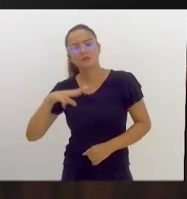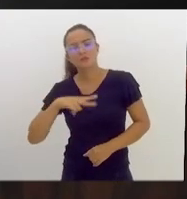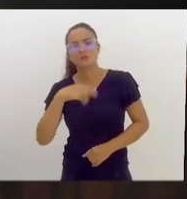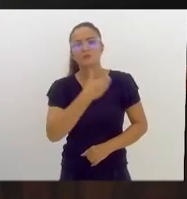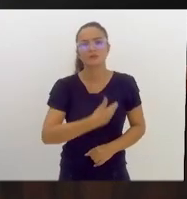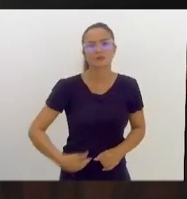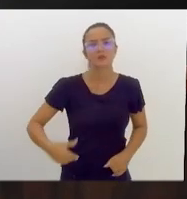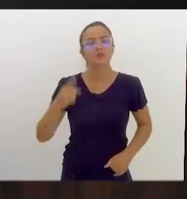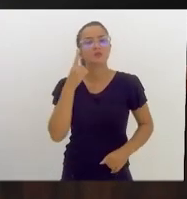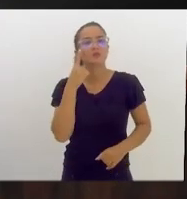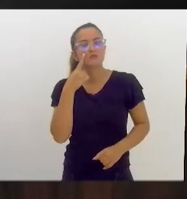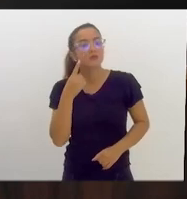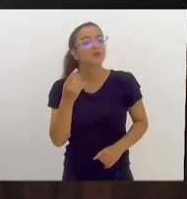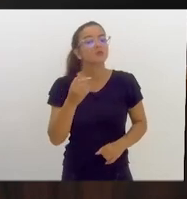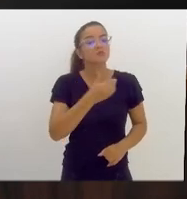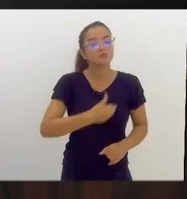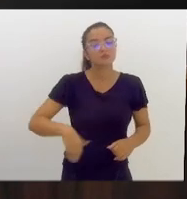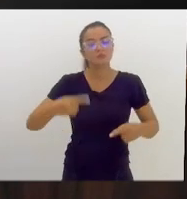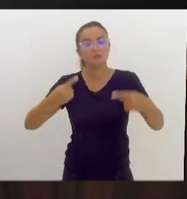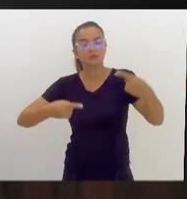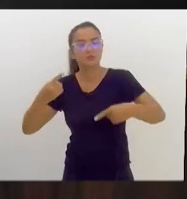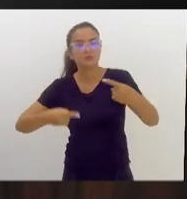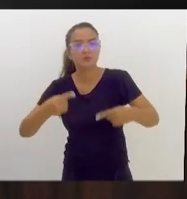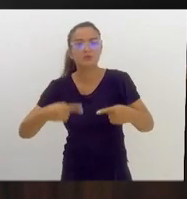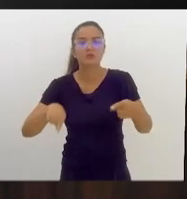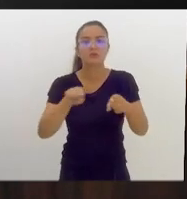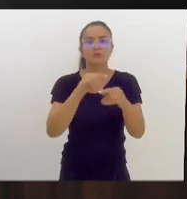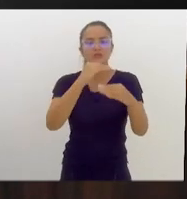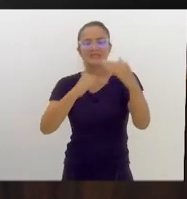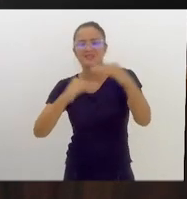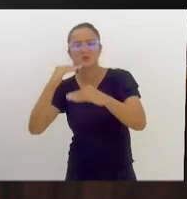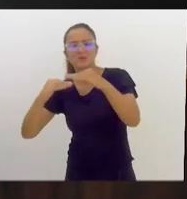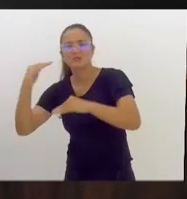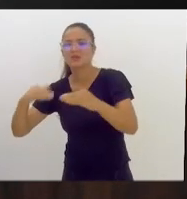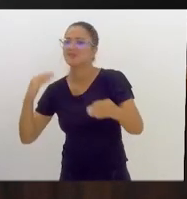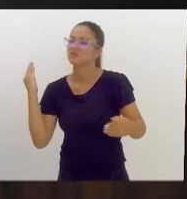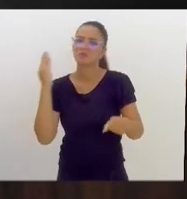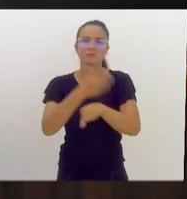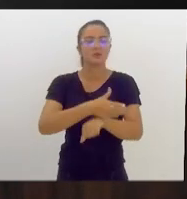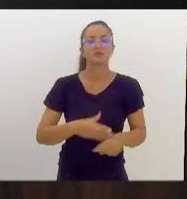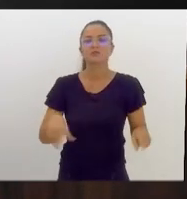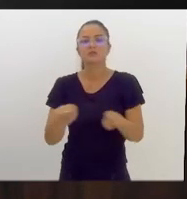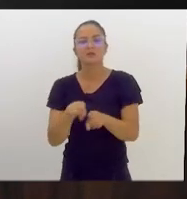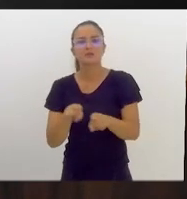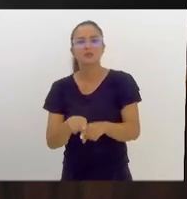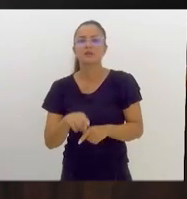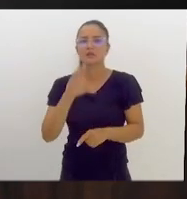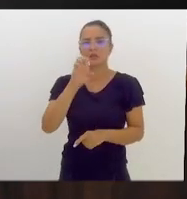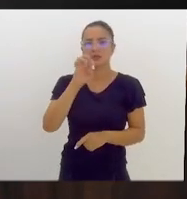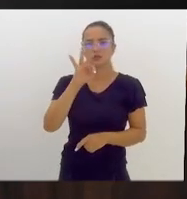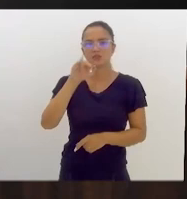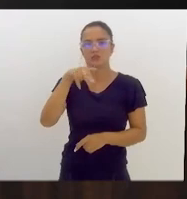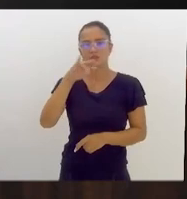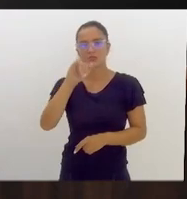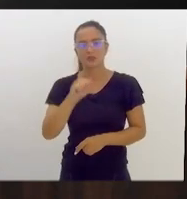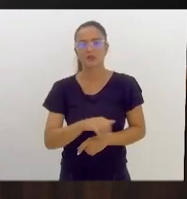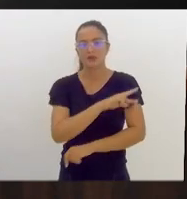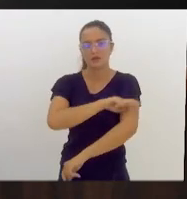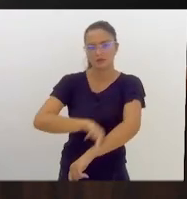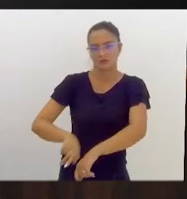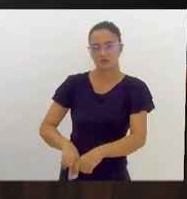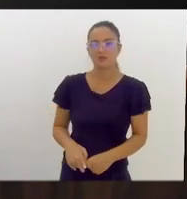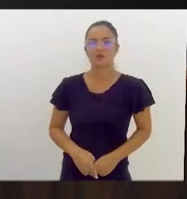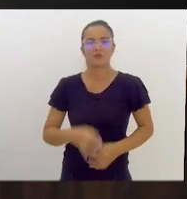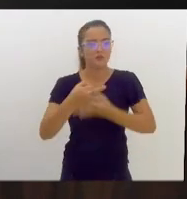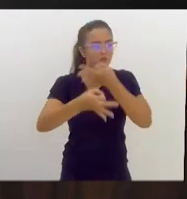à formulação de políticas públicas de combate à desigualdade etnia racial na forma que menciona. Pareceres das Comissões de Constituição e